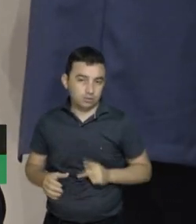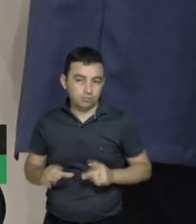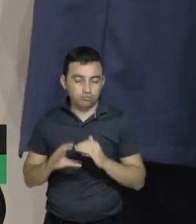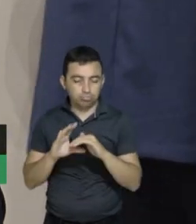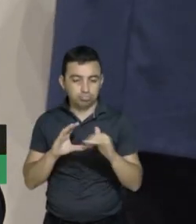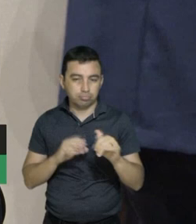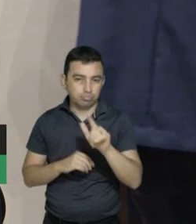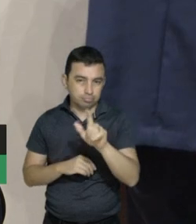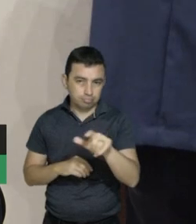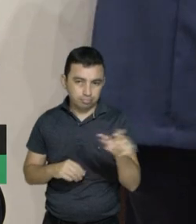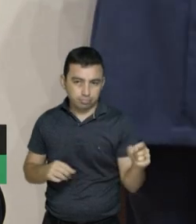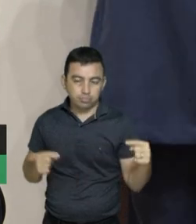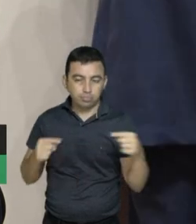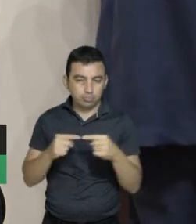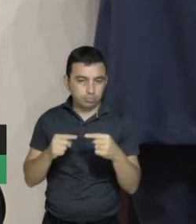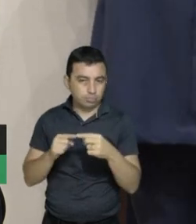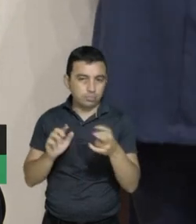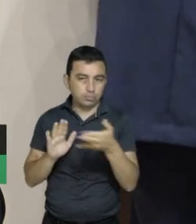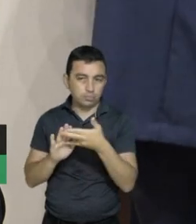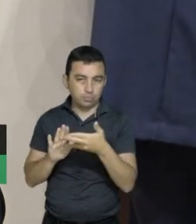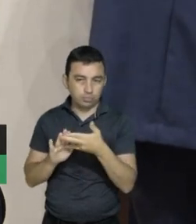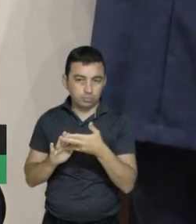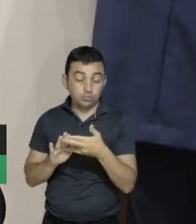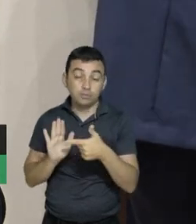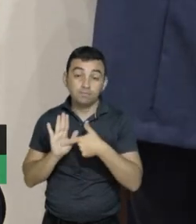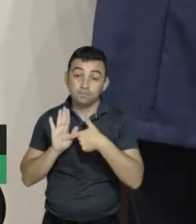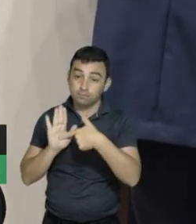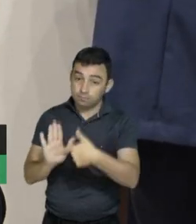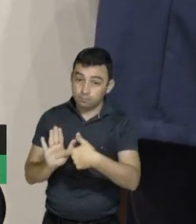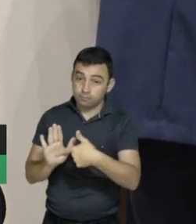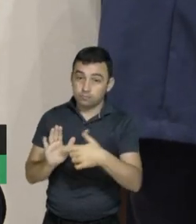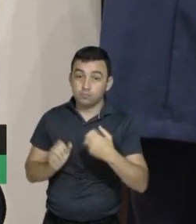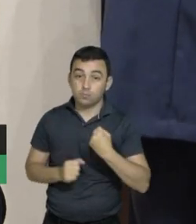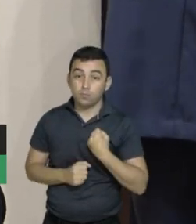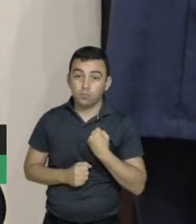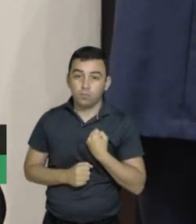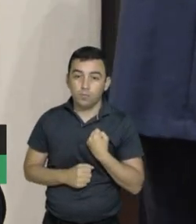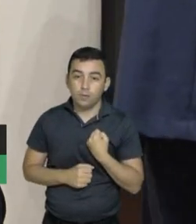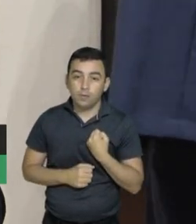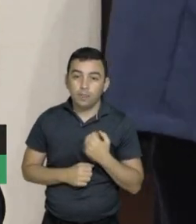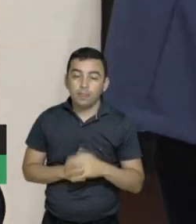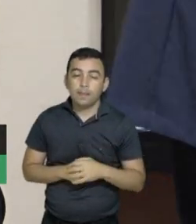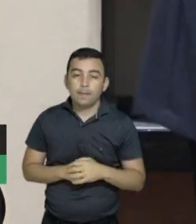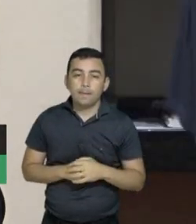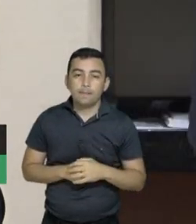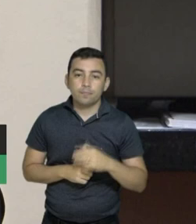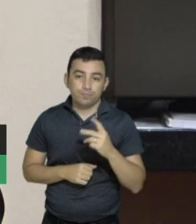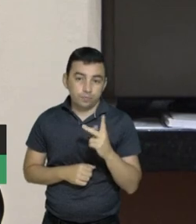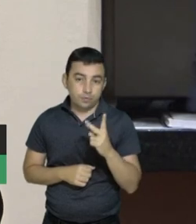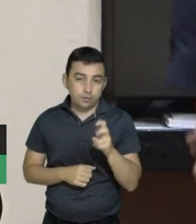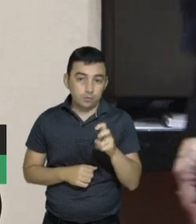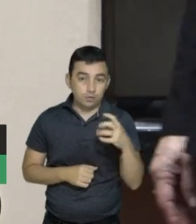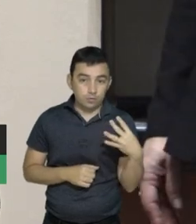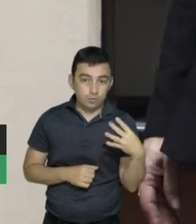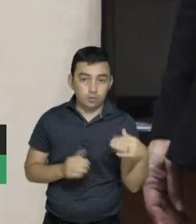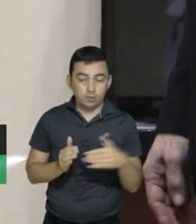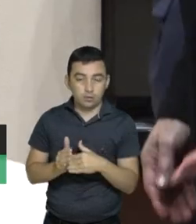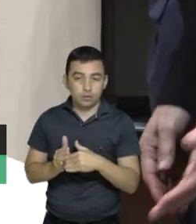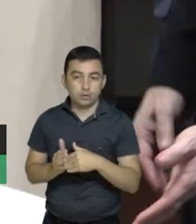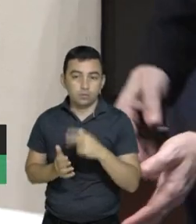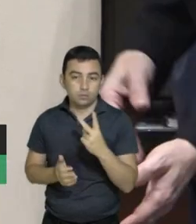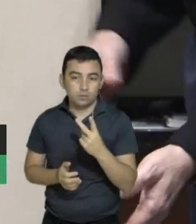conforme determina o Regimento Interno as seguintes indicações indicações de número 254 a